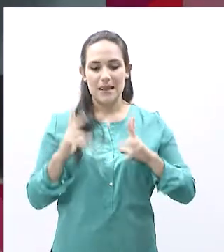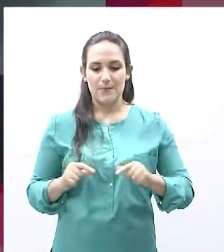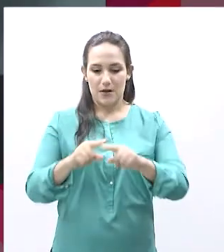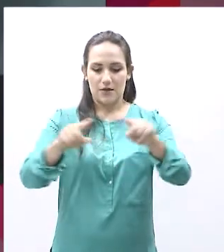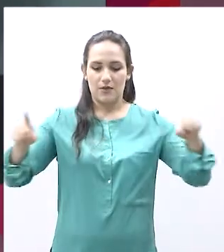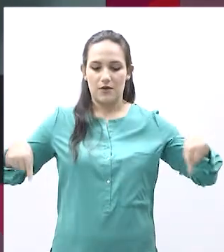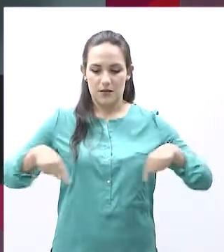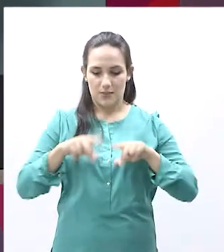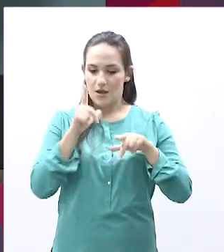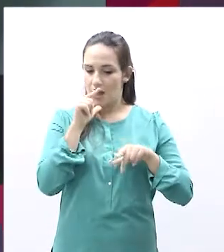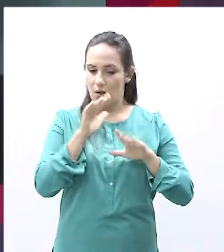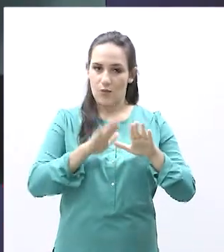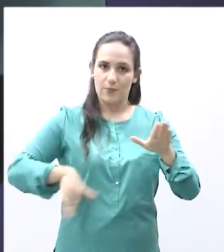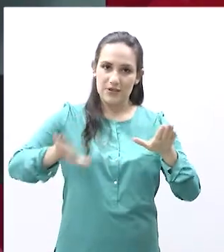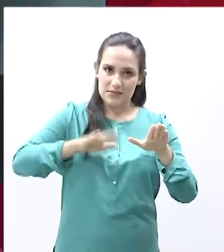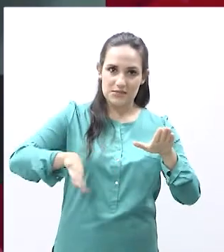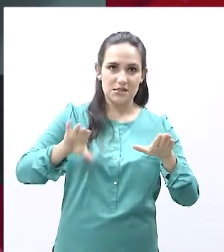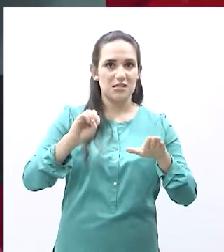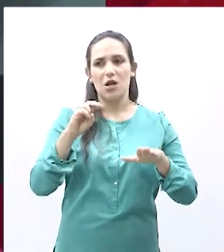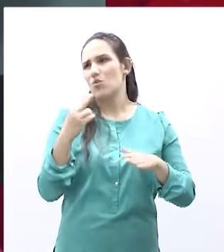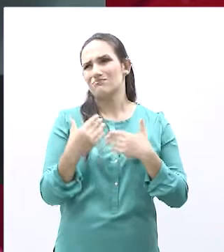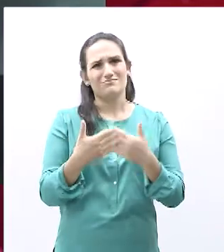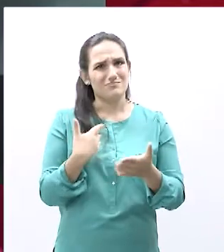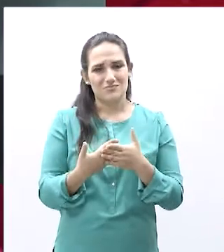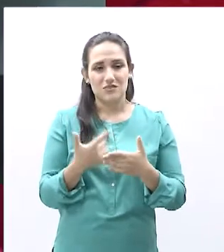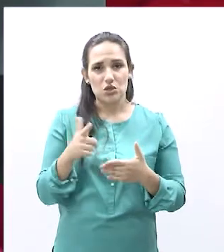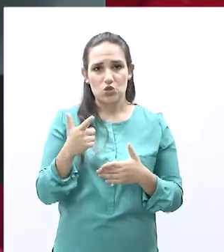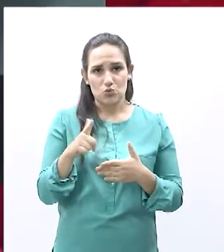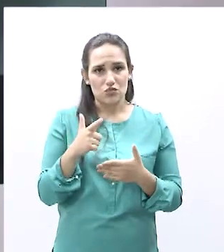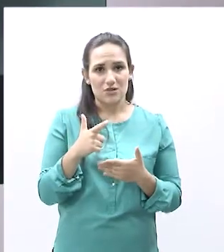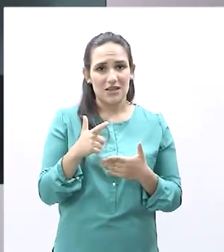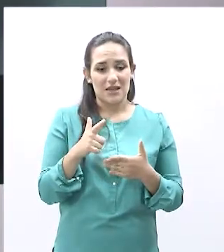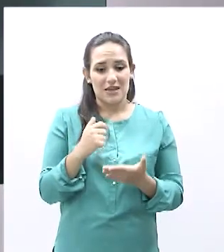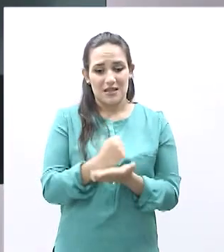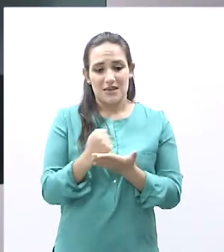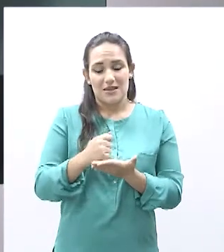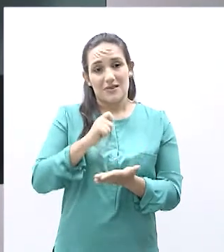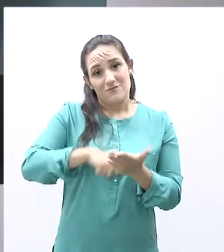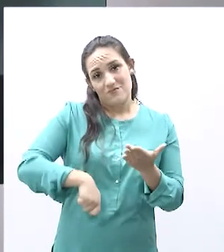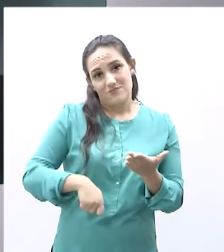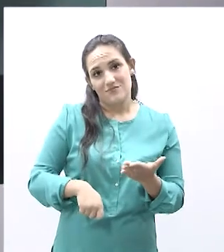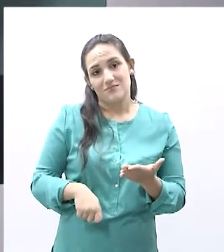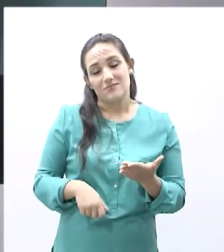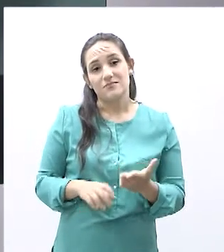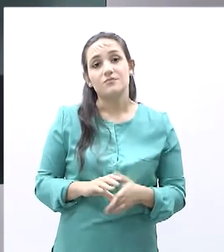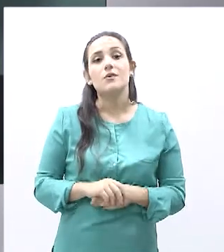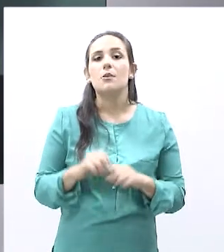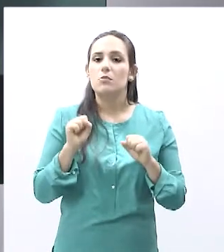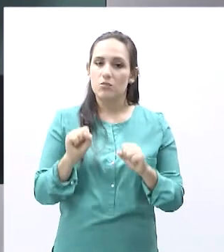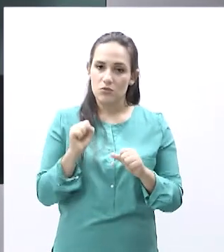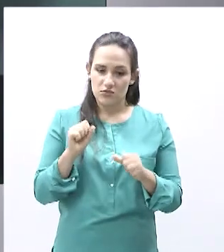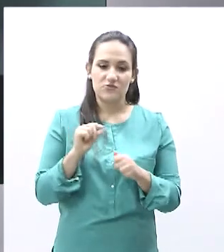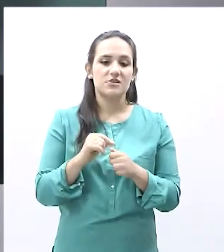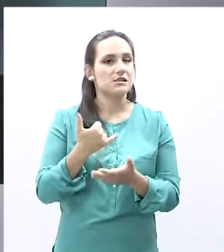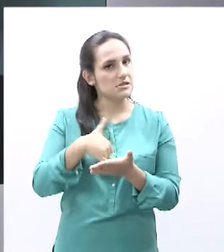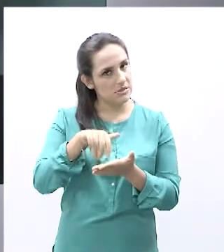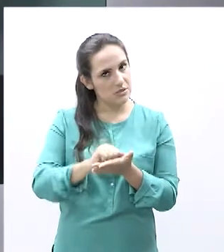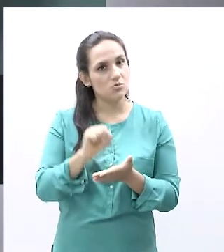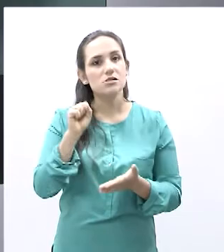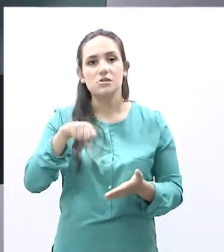pessoas em geral que não têm vínculo de emprego. A gente tem a possibilidade, essas pessoas podem se